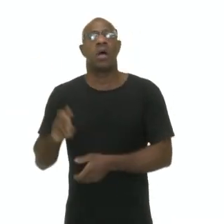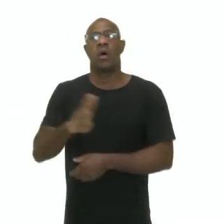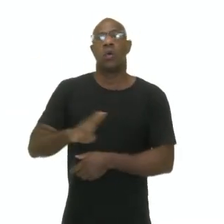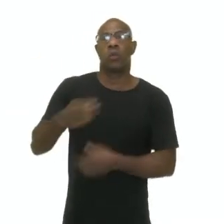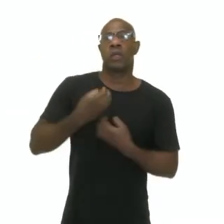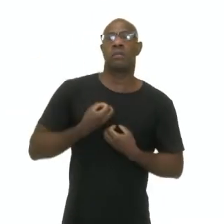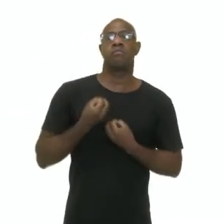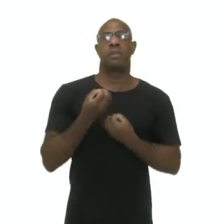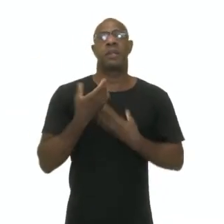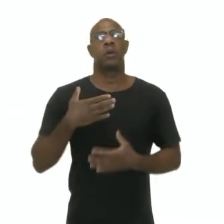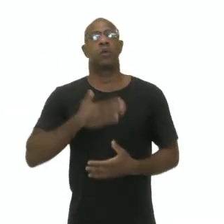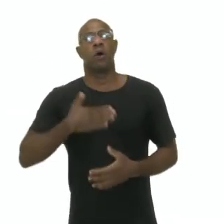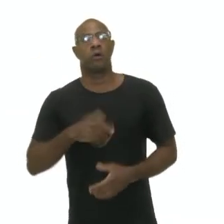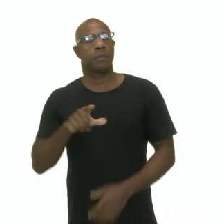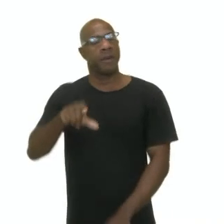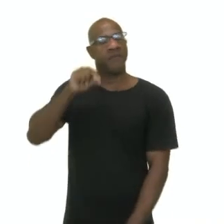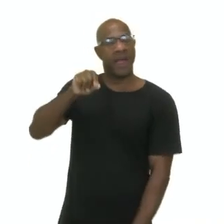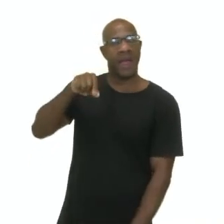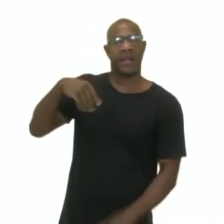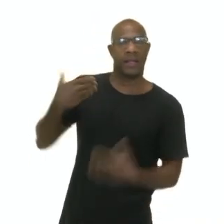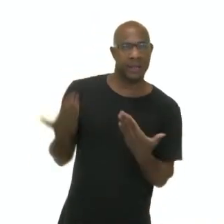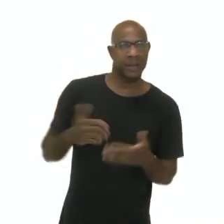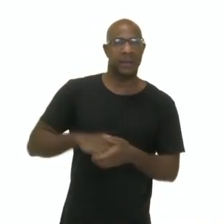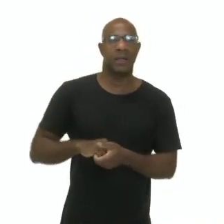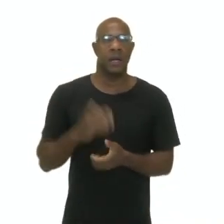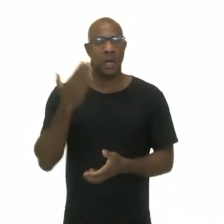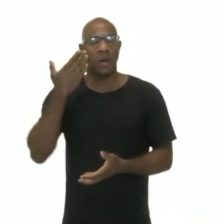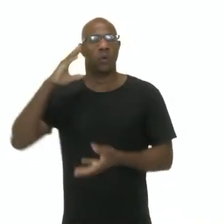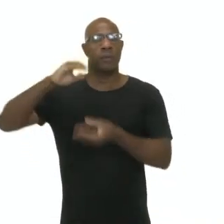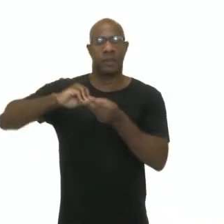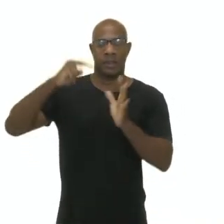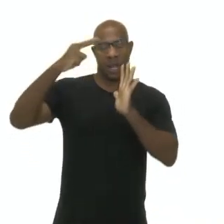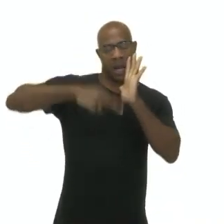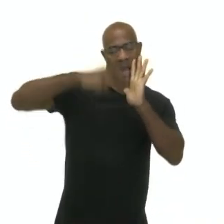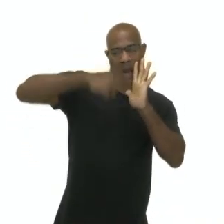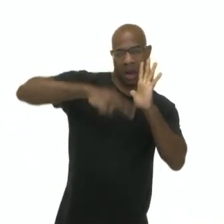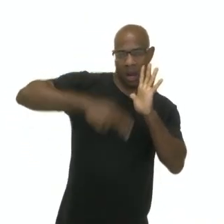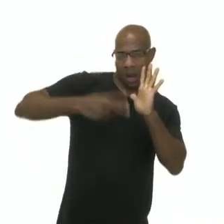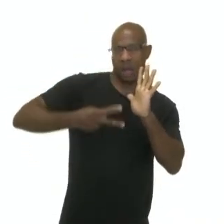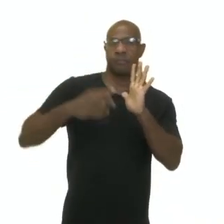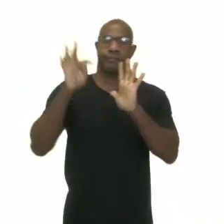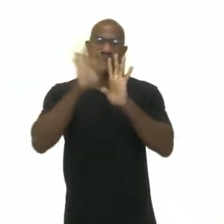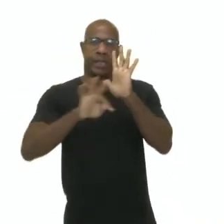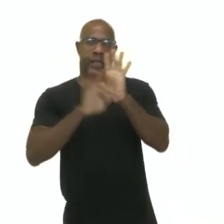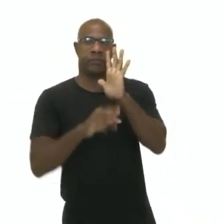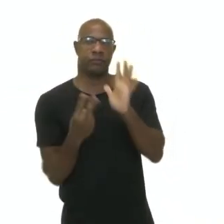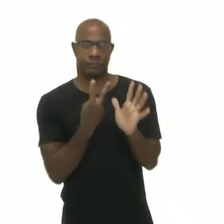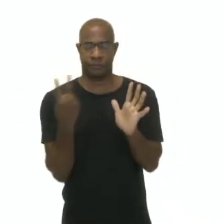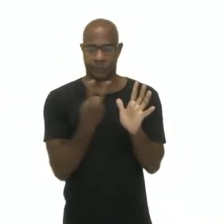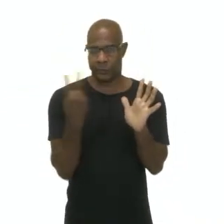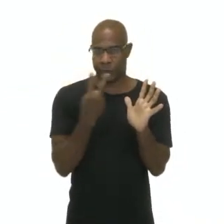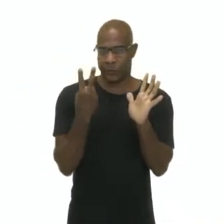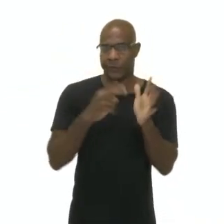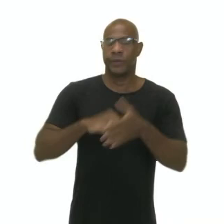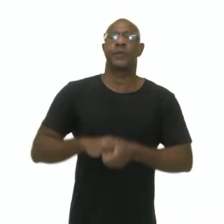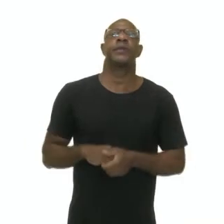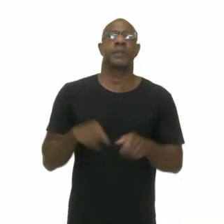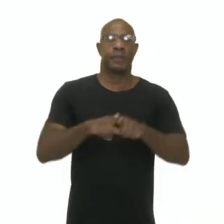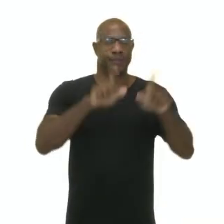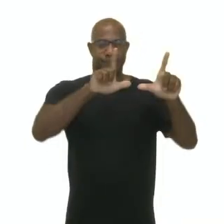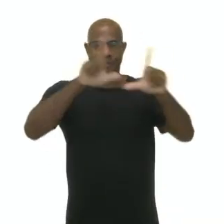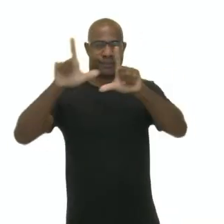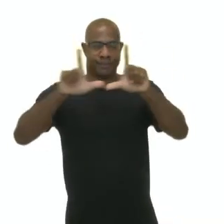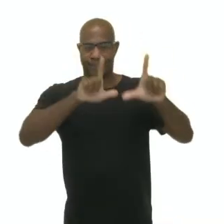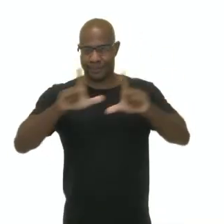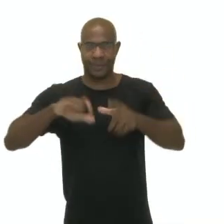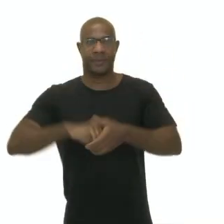que indicam gostos e preferências. Compreensão das leituras realizadas de 2 textos distintos, primeiro uma história em quadrinhos e outro a